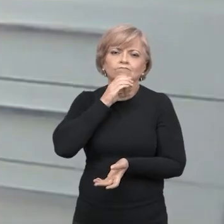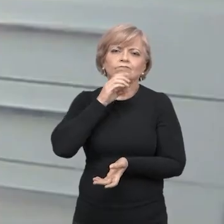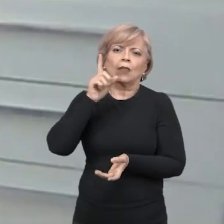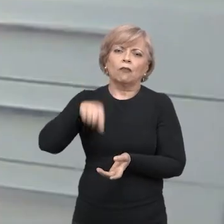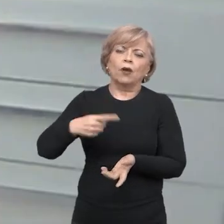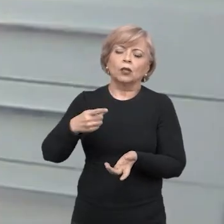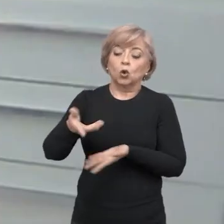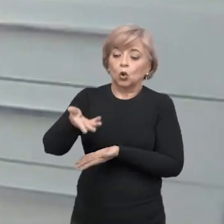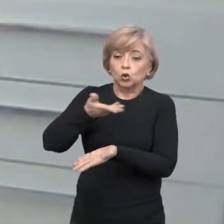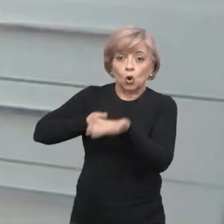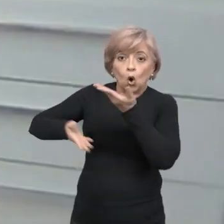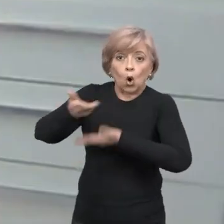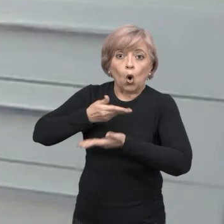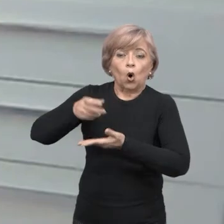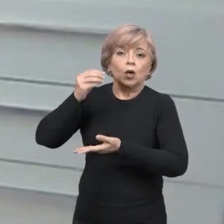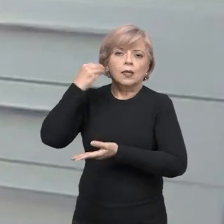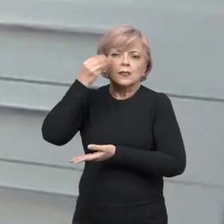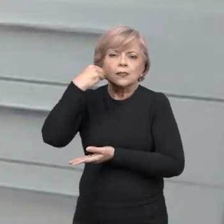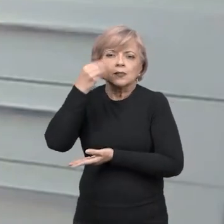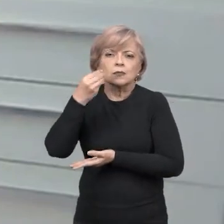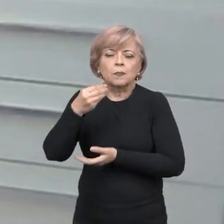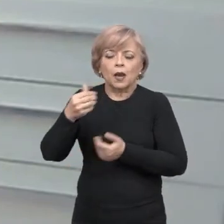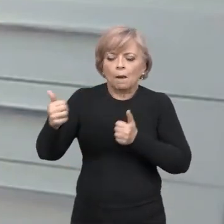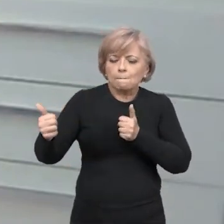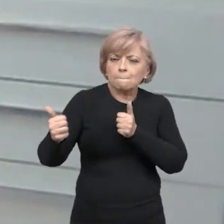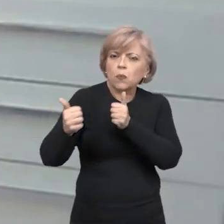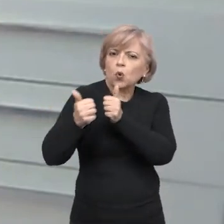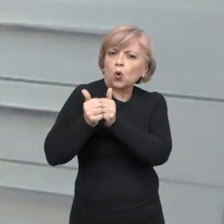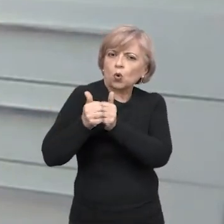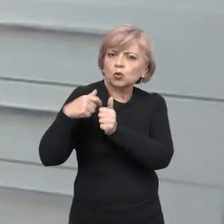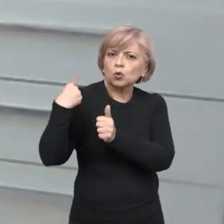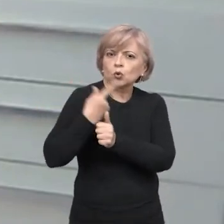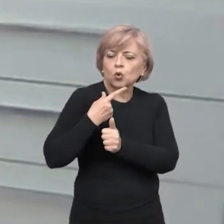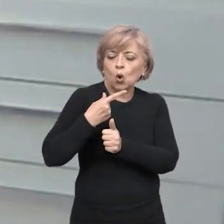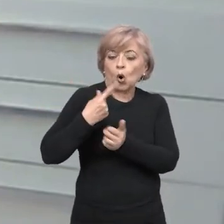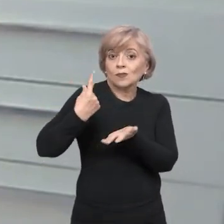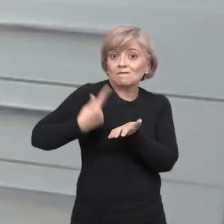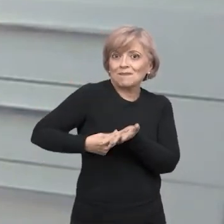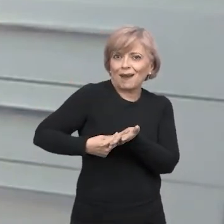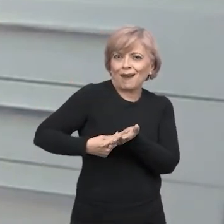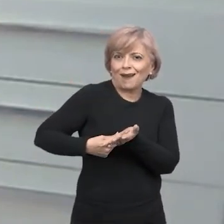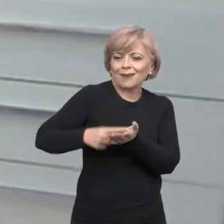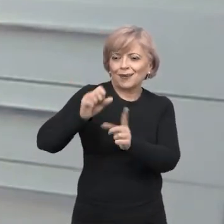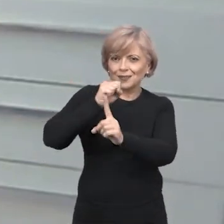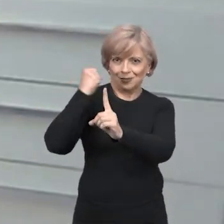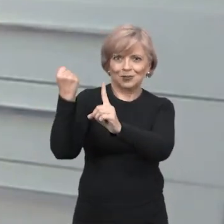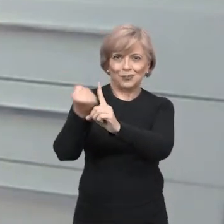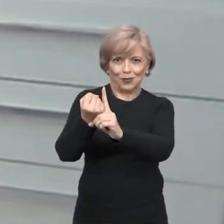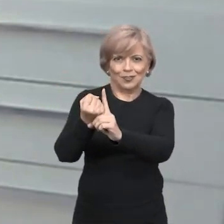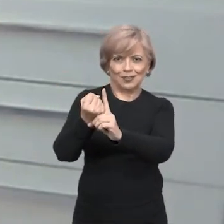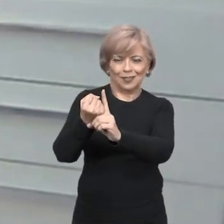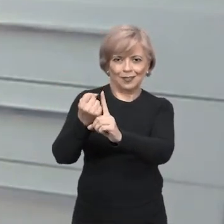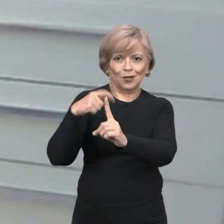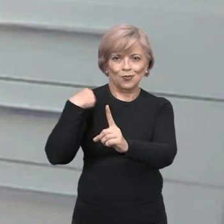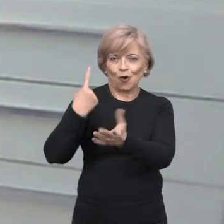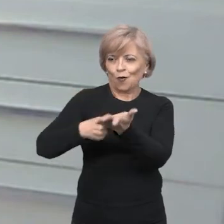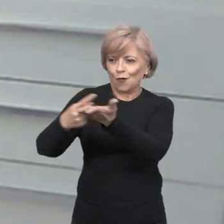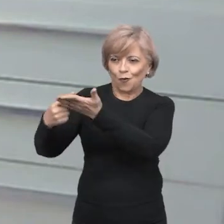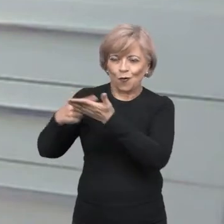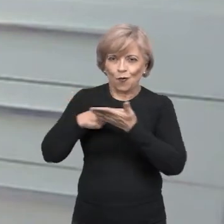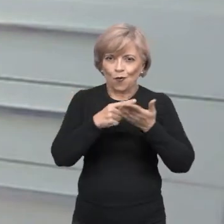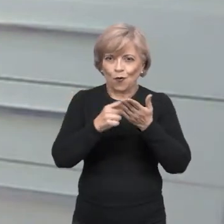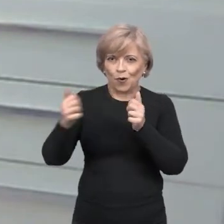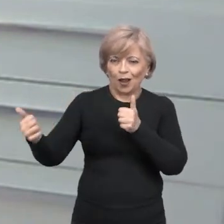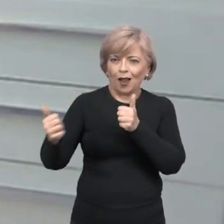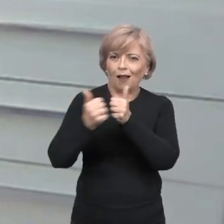EA troca de experiências a proximidade que nós estabelecemos com a sociedade com os nossos parceiros